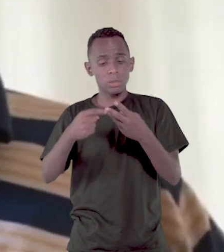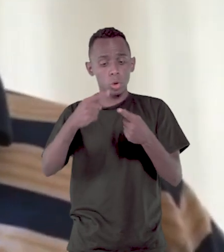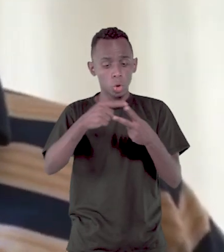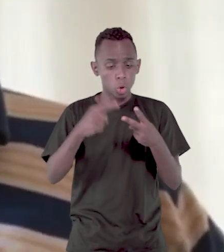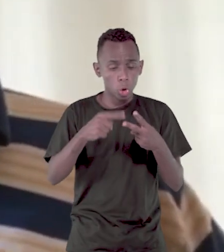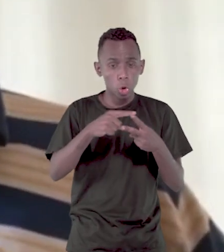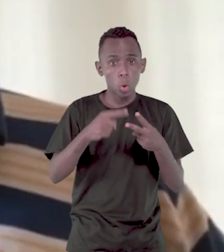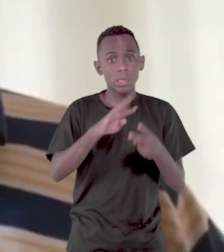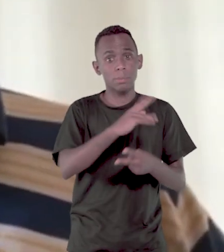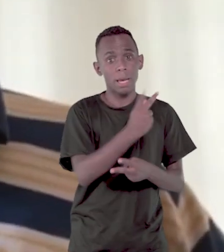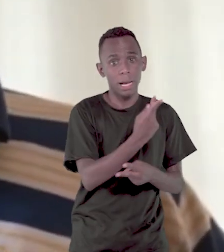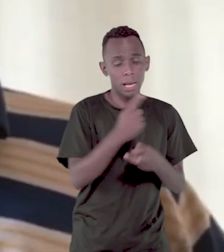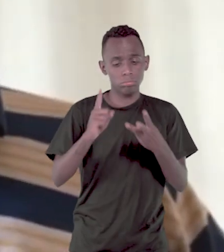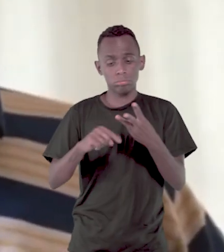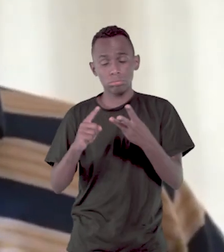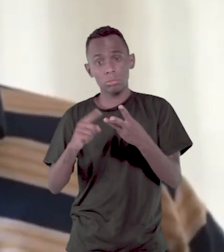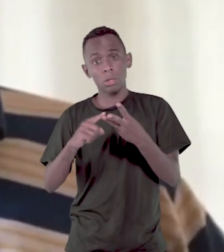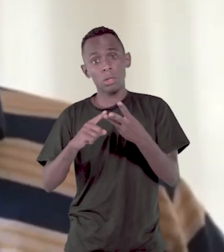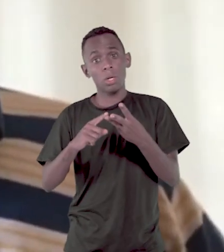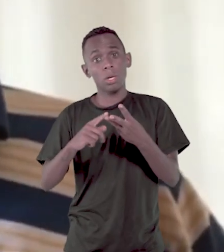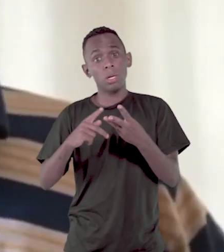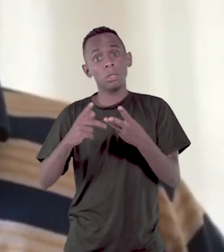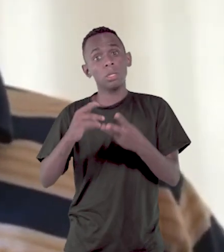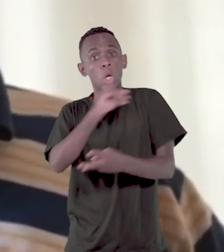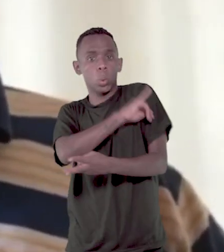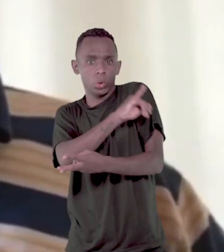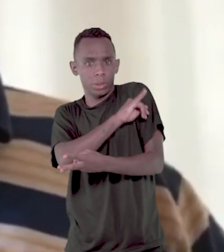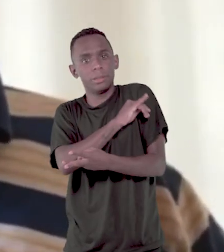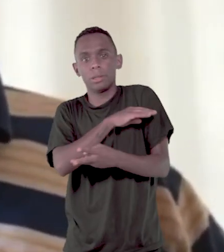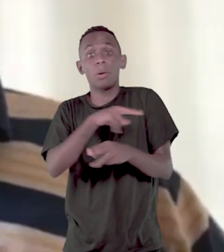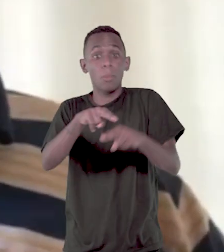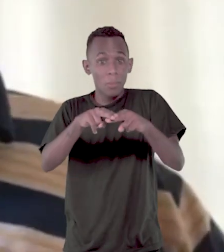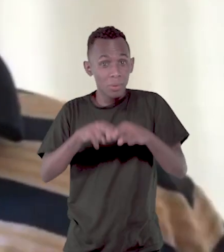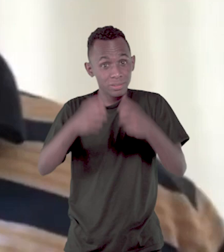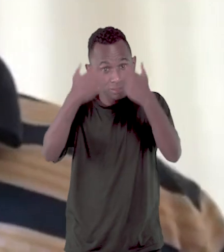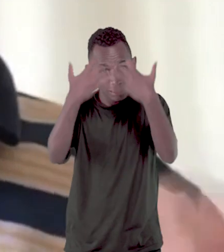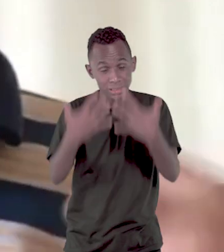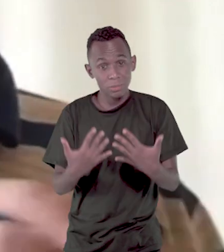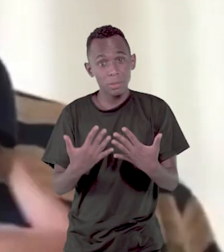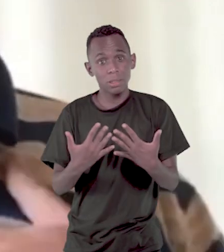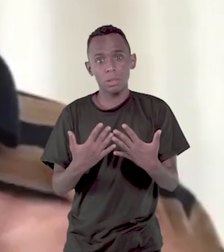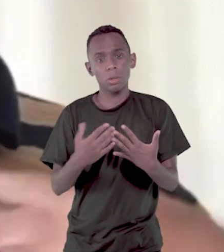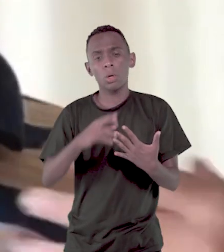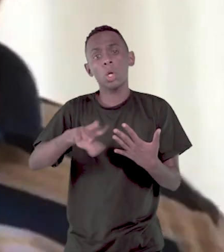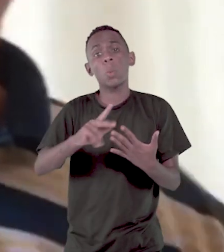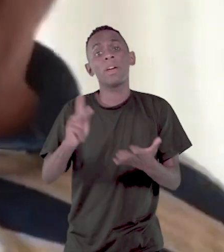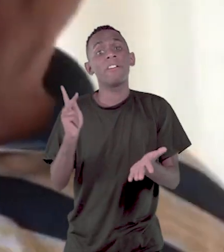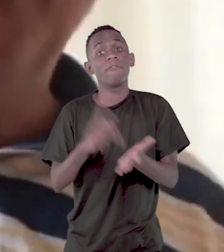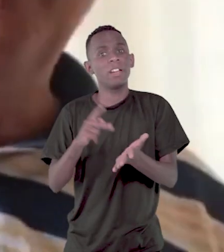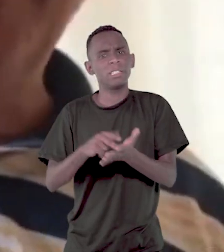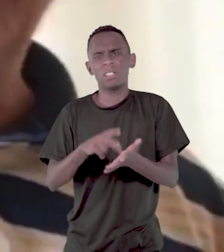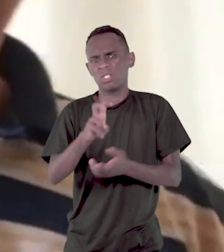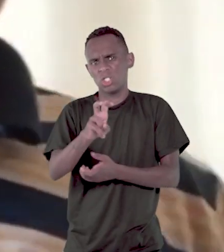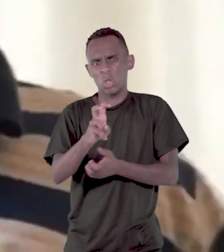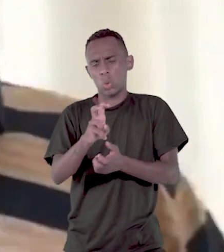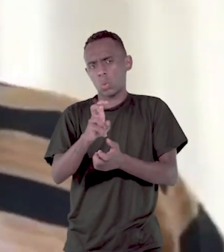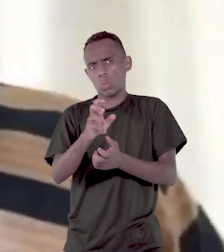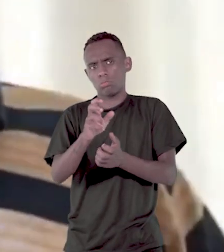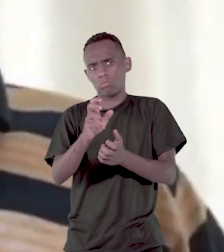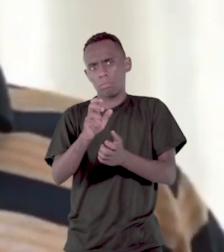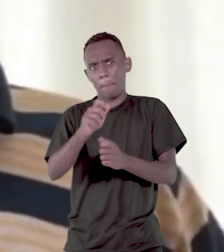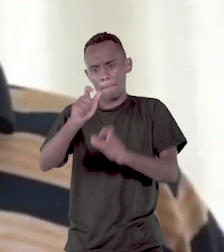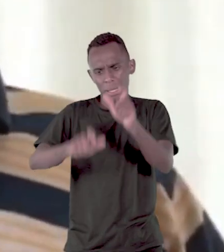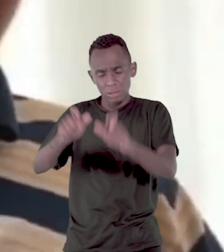Inácio Peixoto morava no Rio de Janeiro. Portanto, também isso explica que, na verdade, não era um bando de